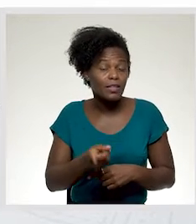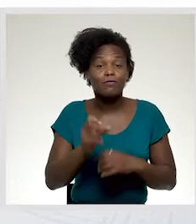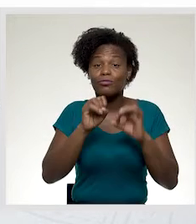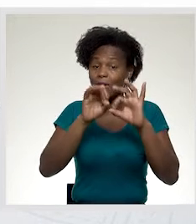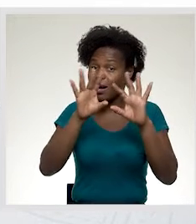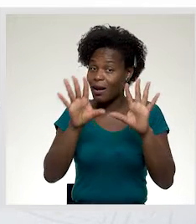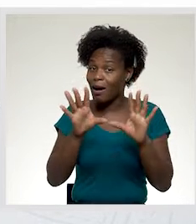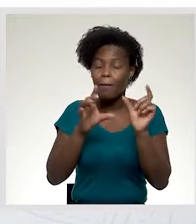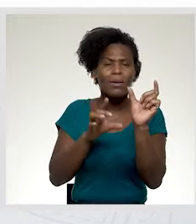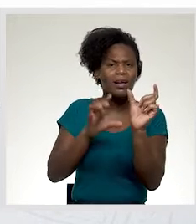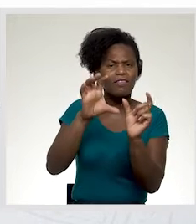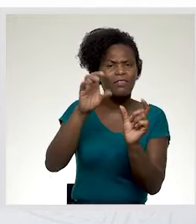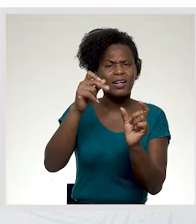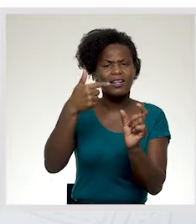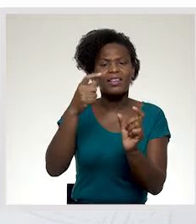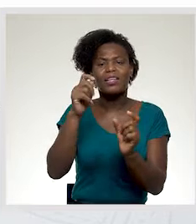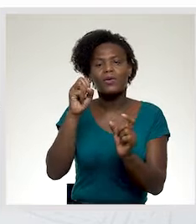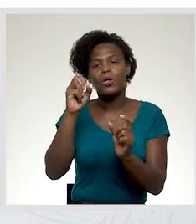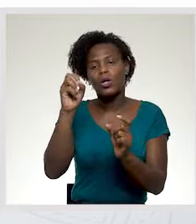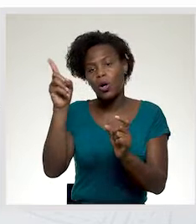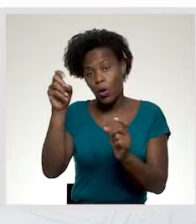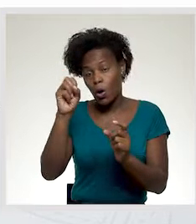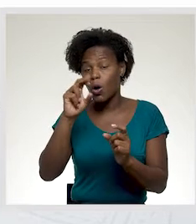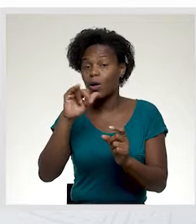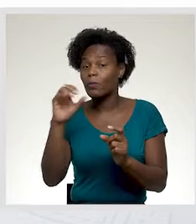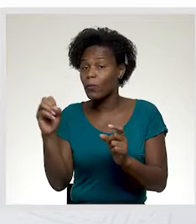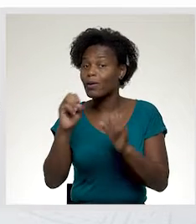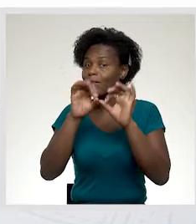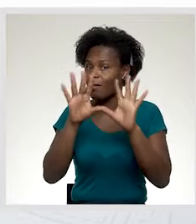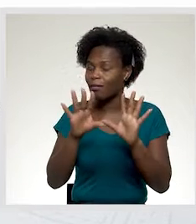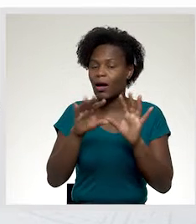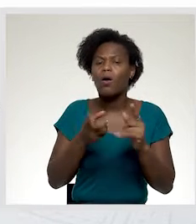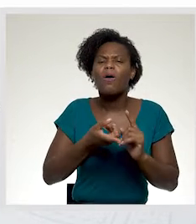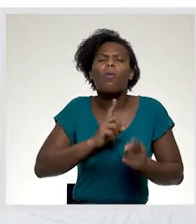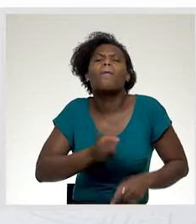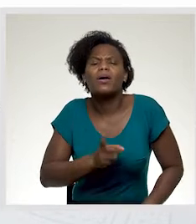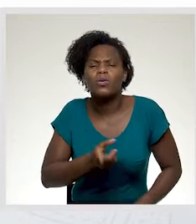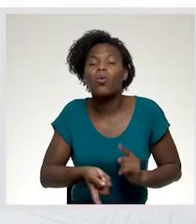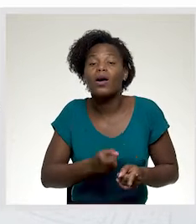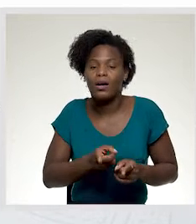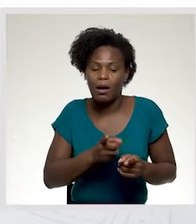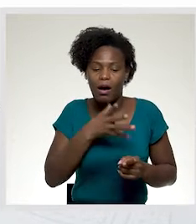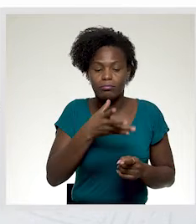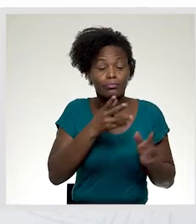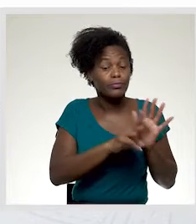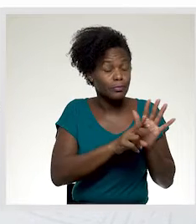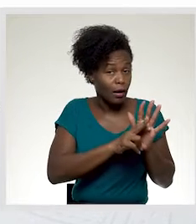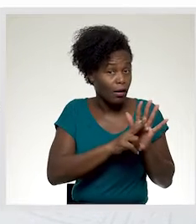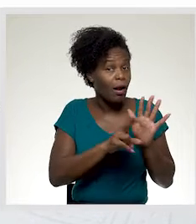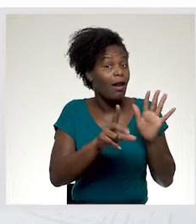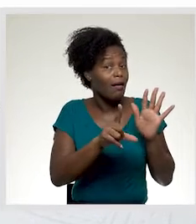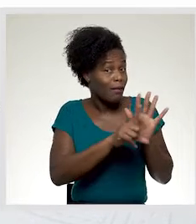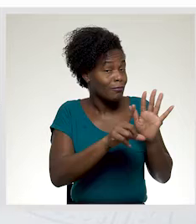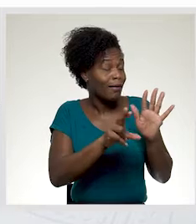Vejamos então o que é imperativo. Imperativo é um princípio ou mandamento que ordena